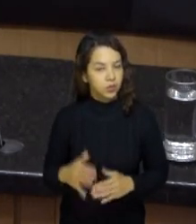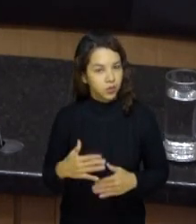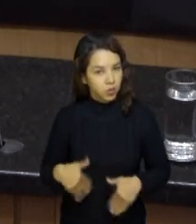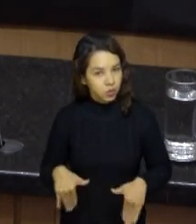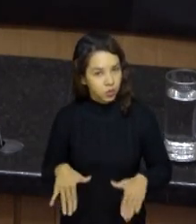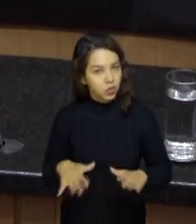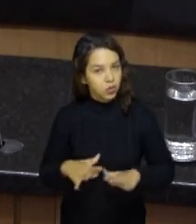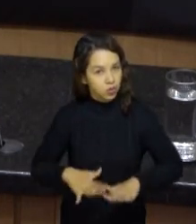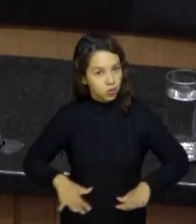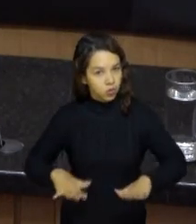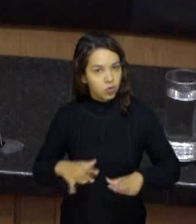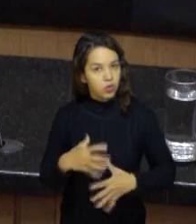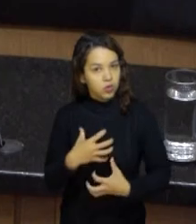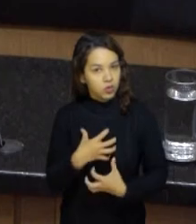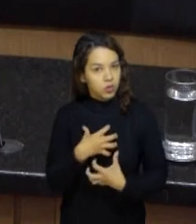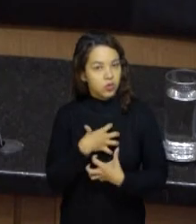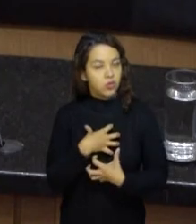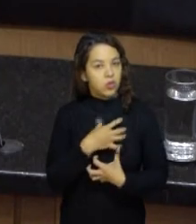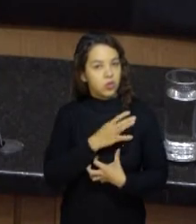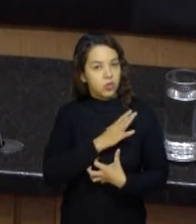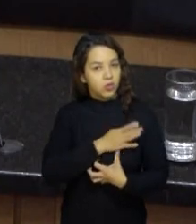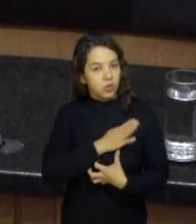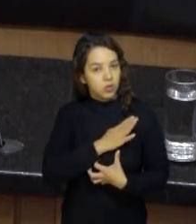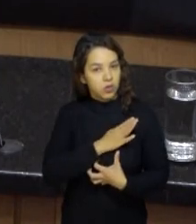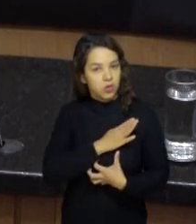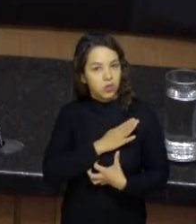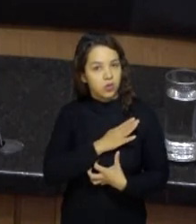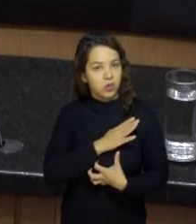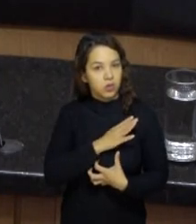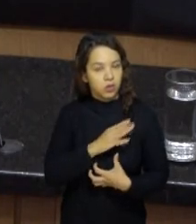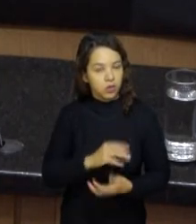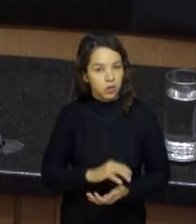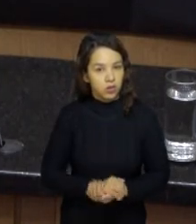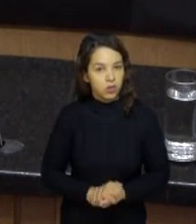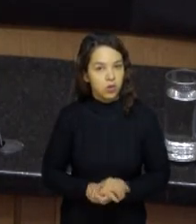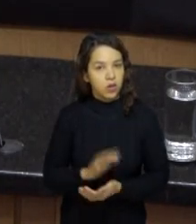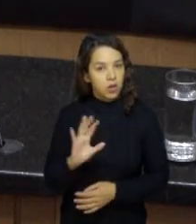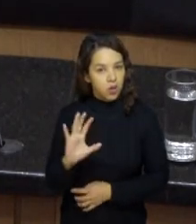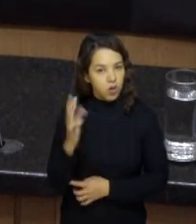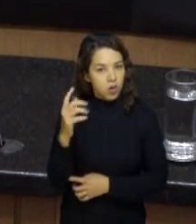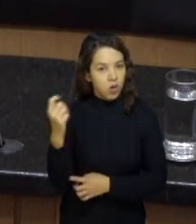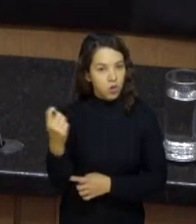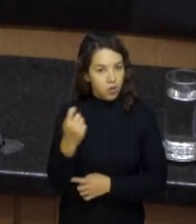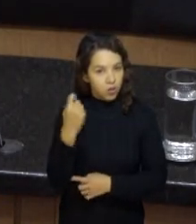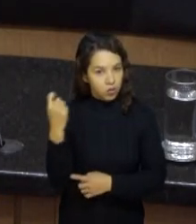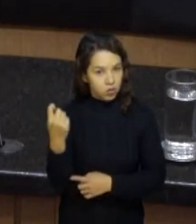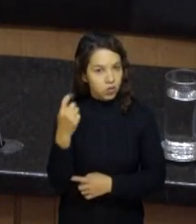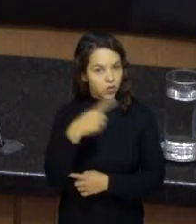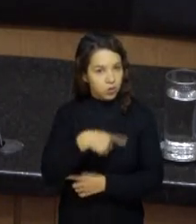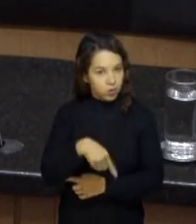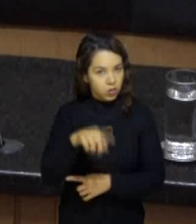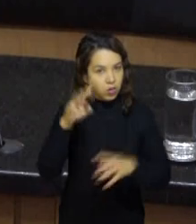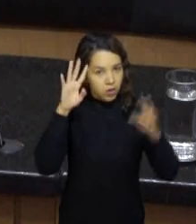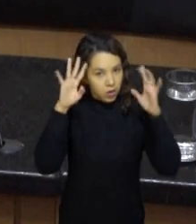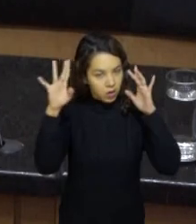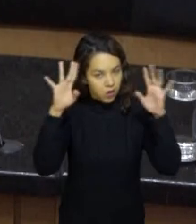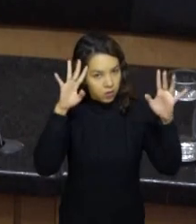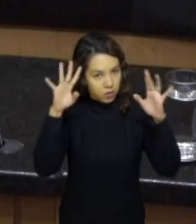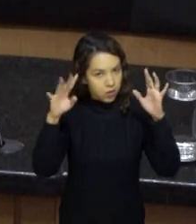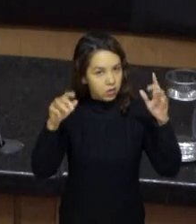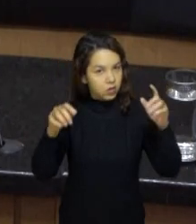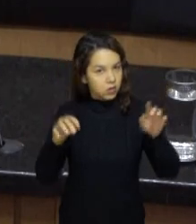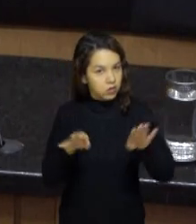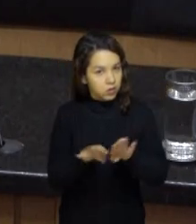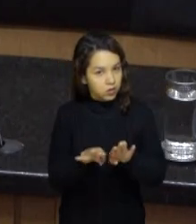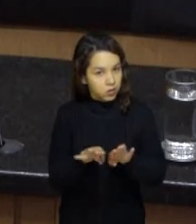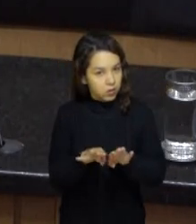temos muito sentimento no coração em relação àquilo que acomete ao Rio Grande do Sul, e nos cabe também uma reflexão. De tantos itens